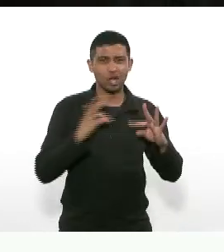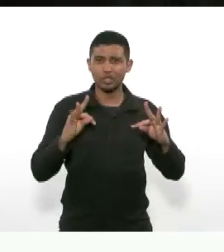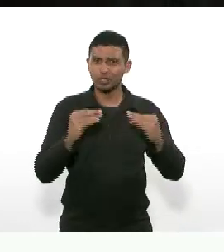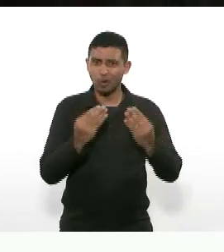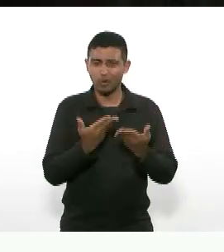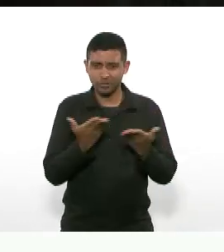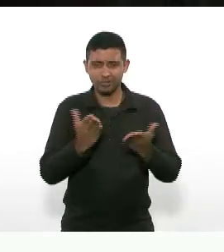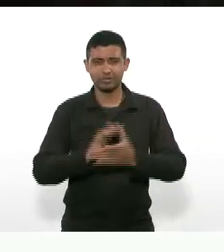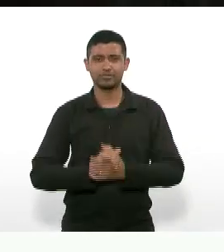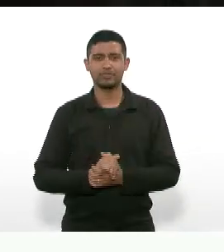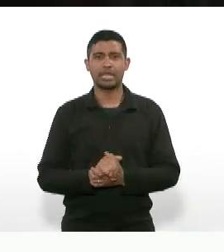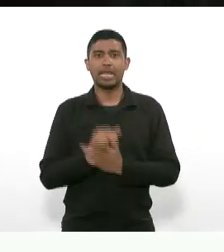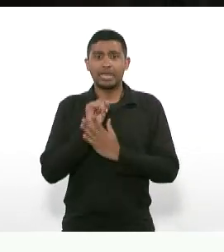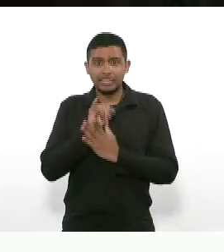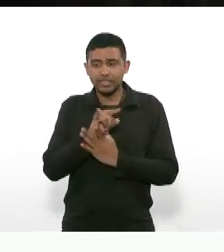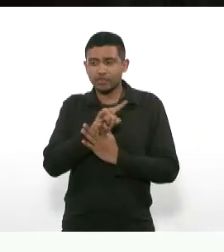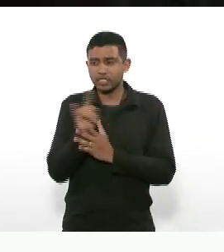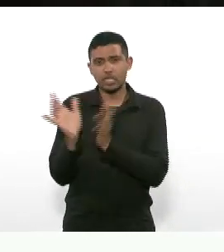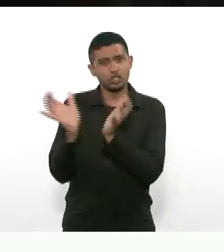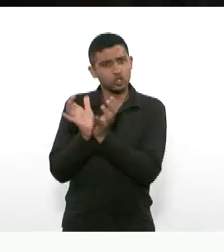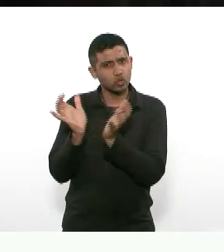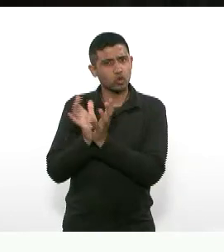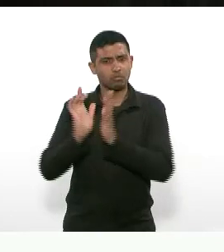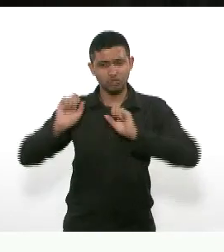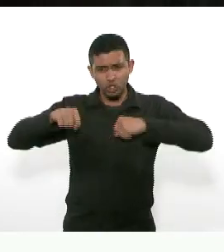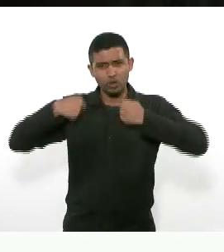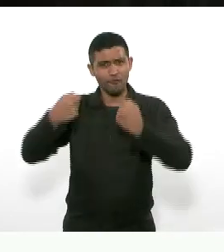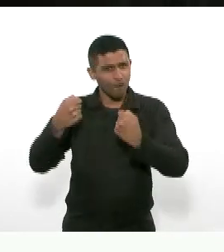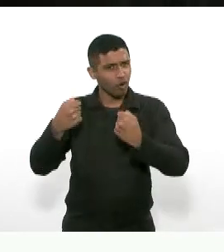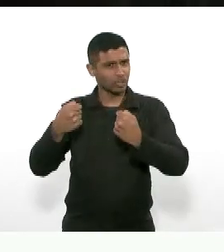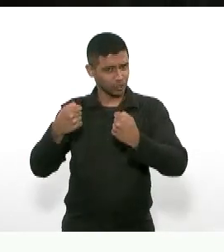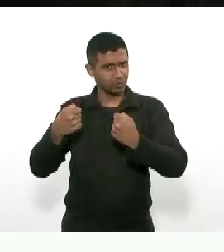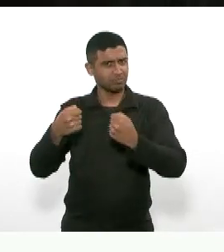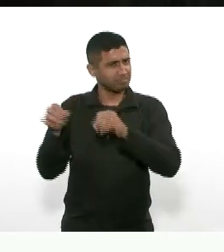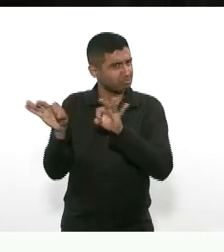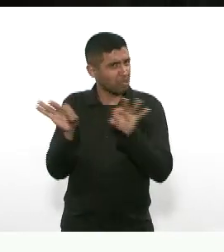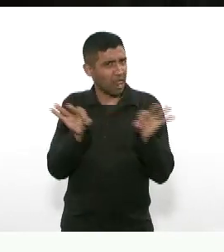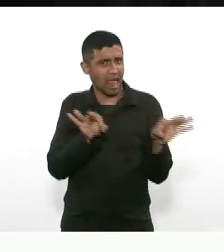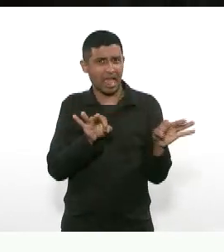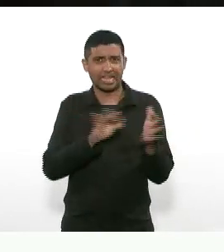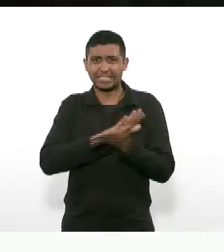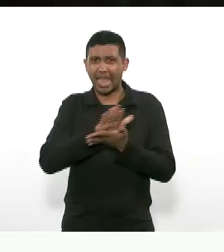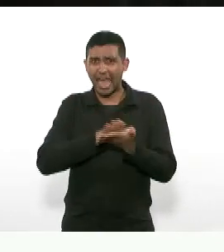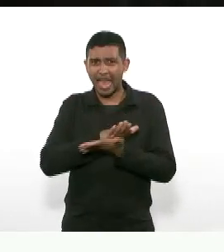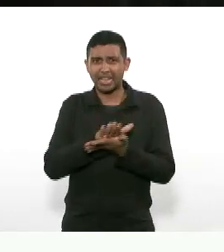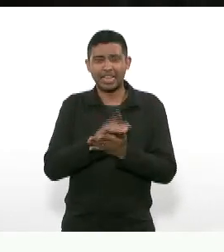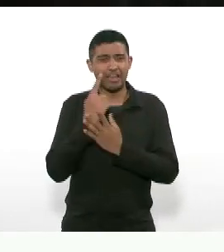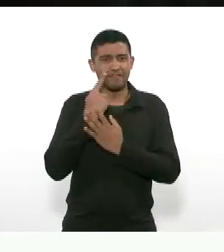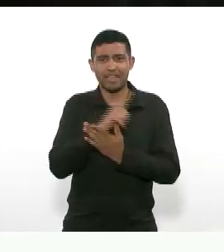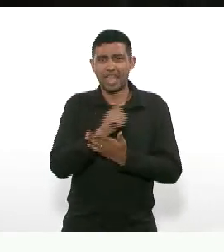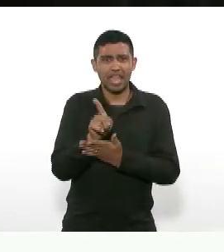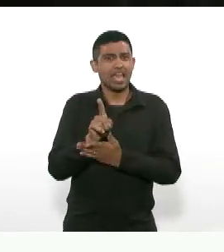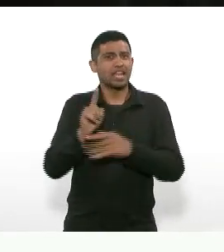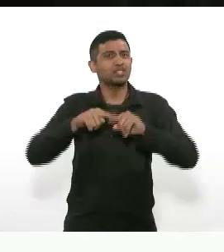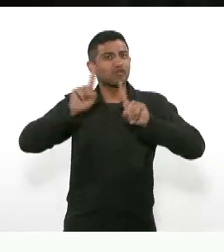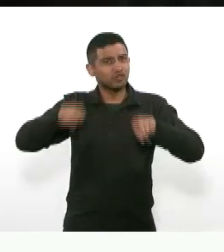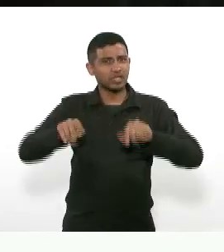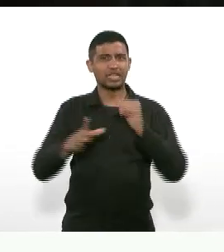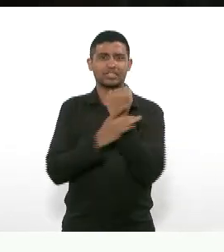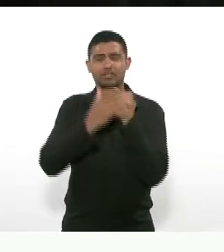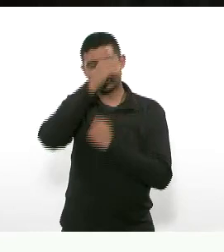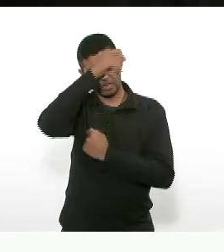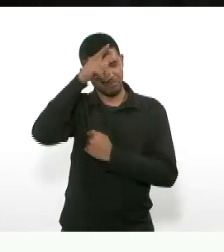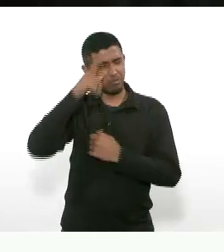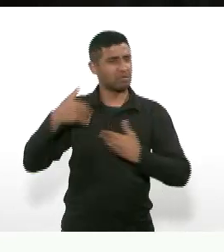não fosse a organização efetiva dos trabalhadores, né, os trabalhadores da segurança pública seriam